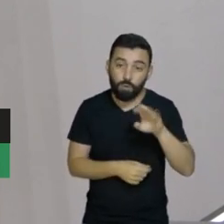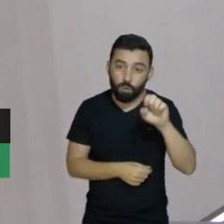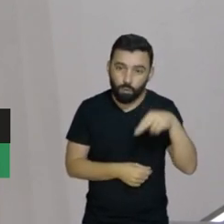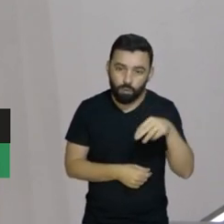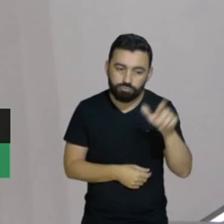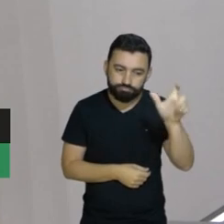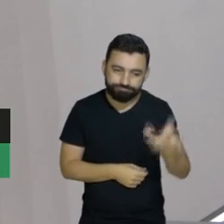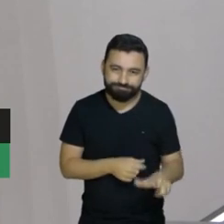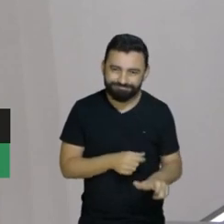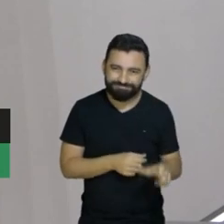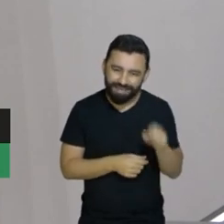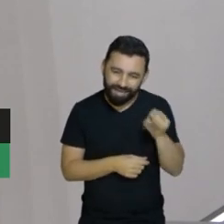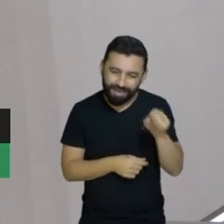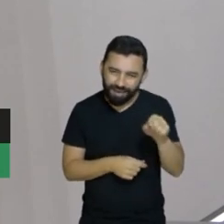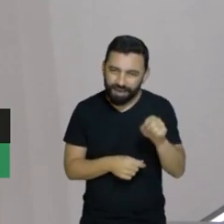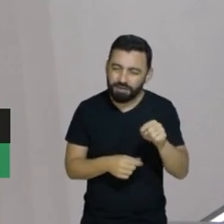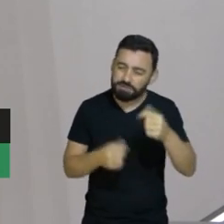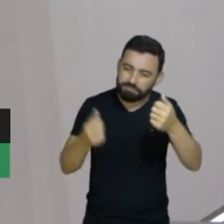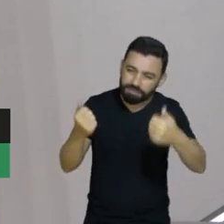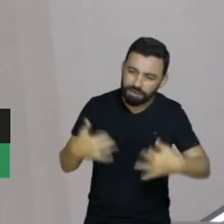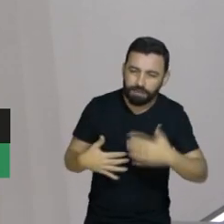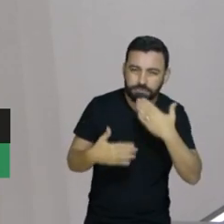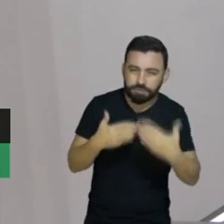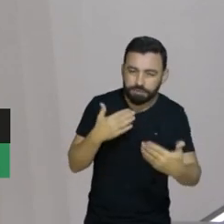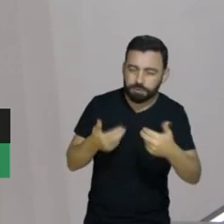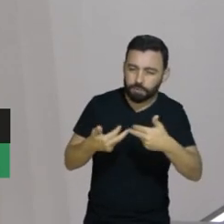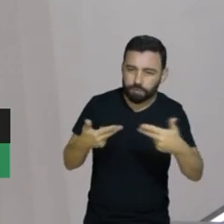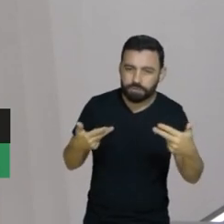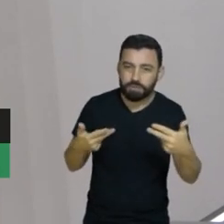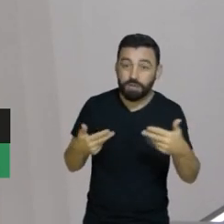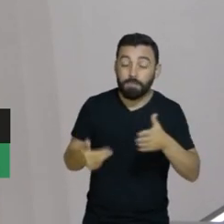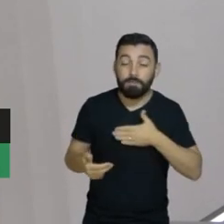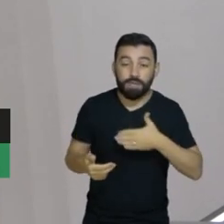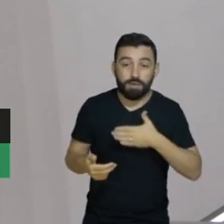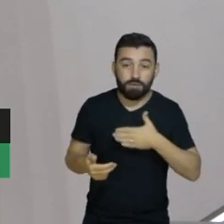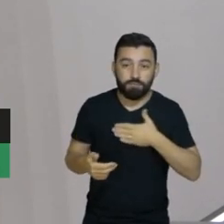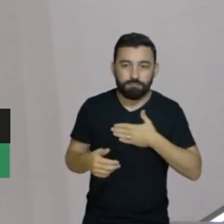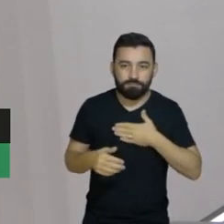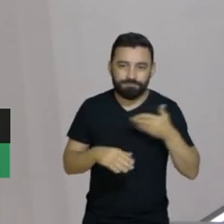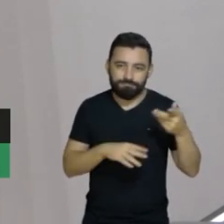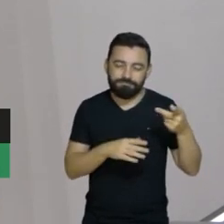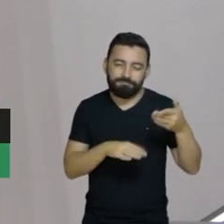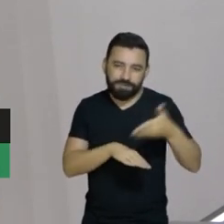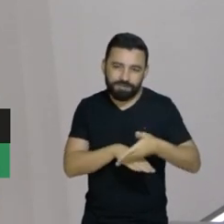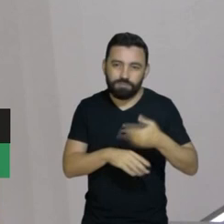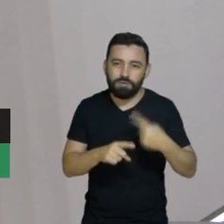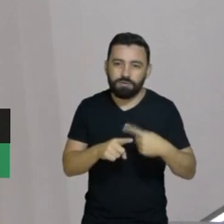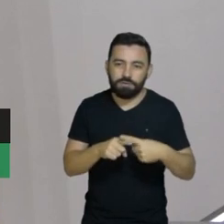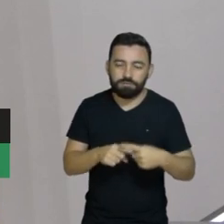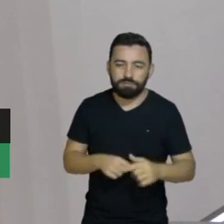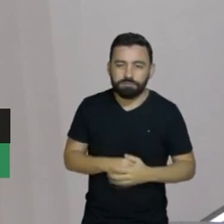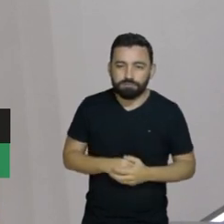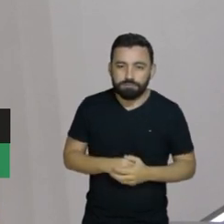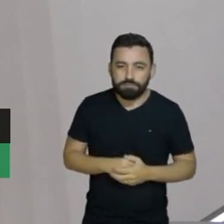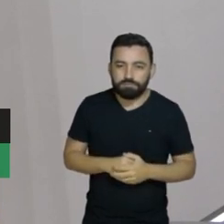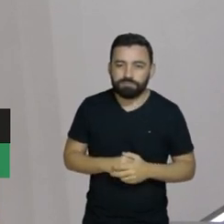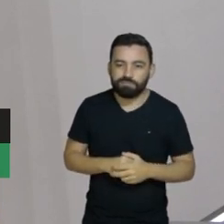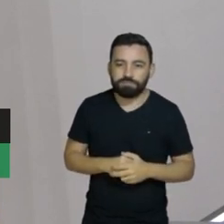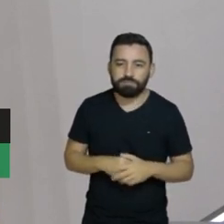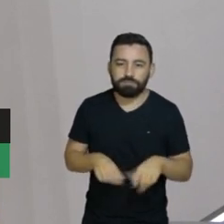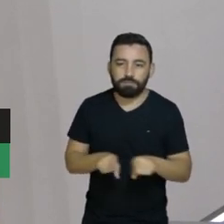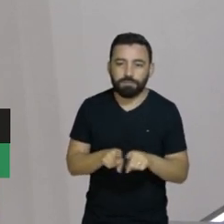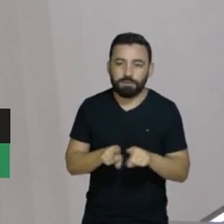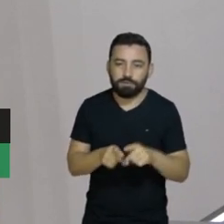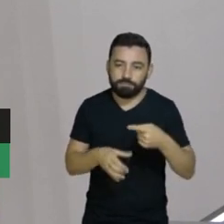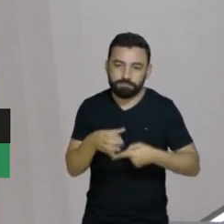falará sobre suas demandas. E a minha vinda aqui era justamente porque é uma comissão que existe há